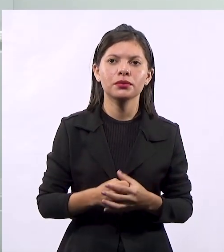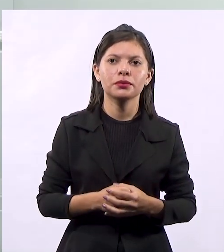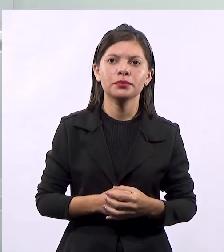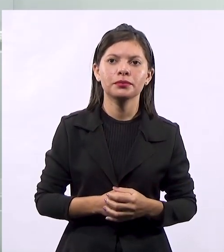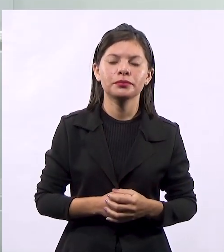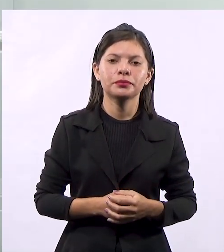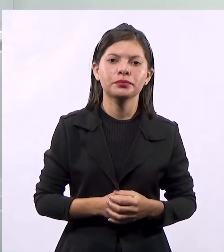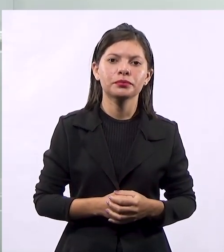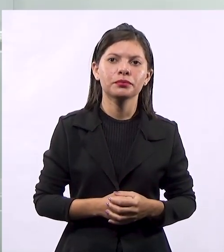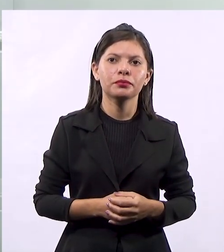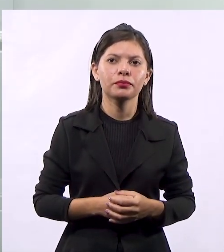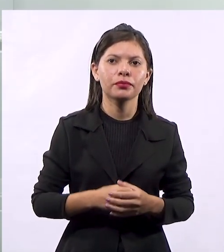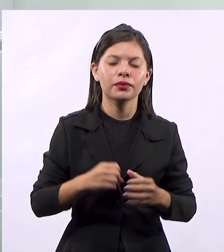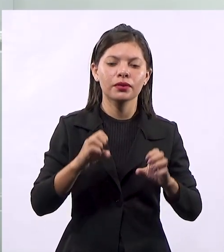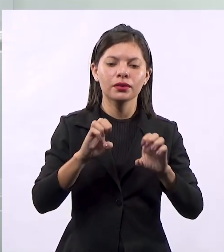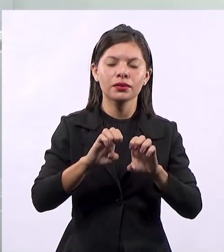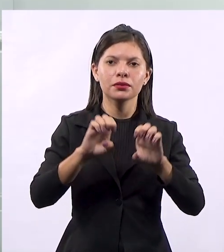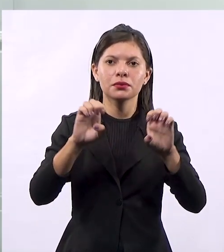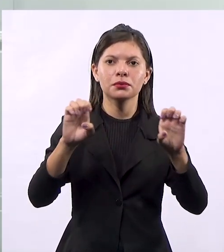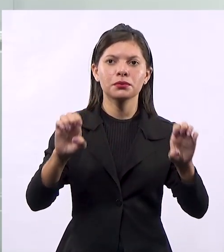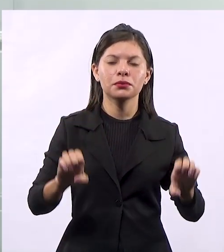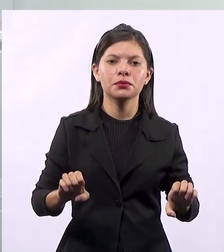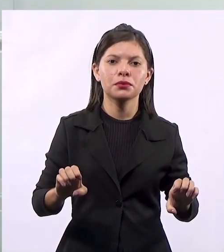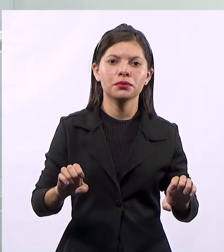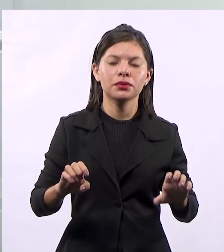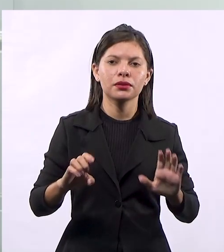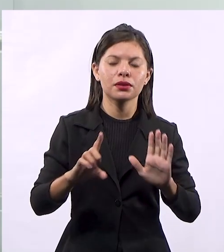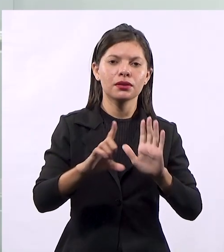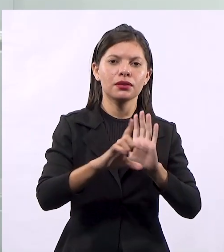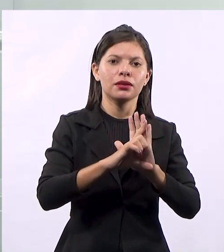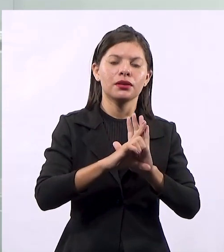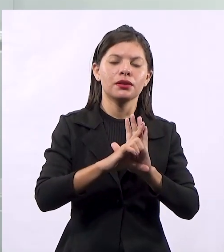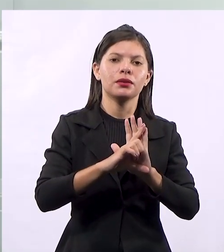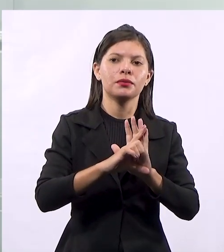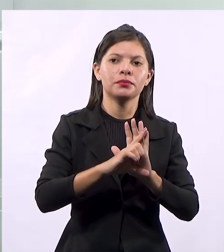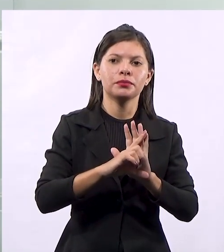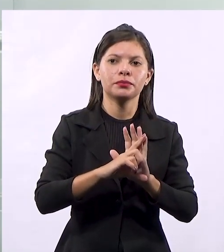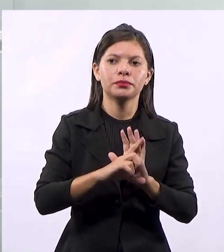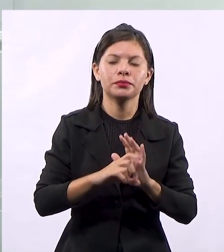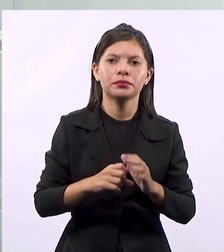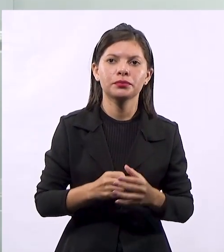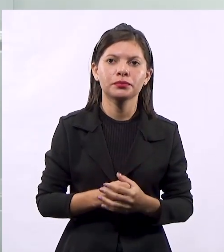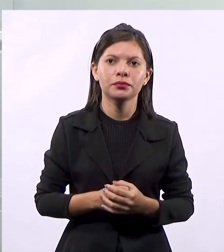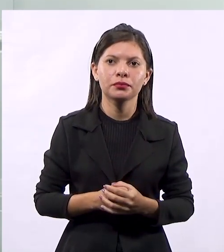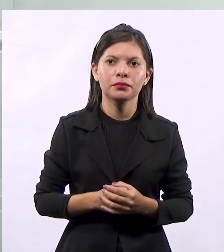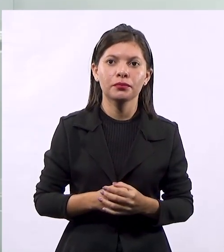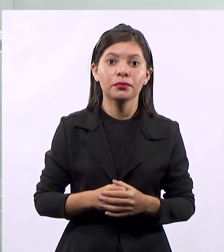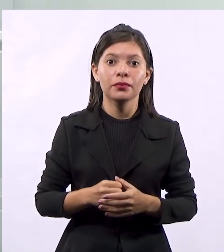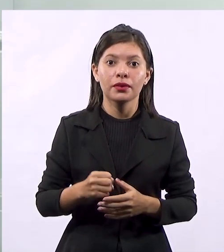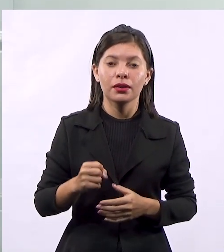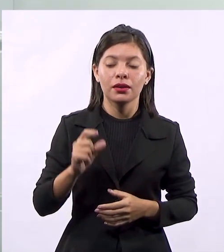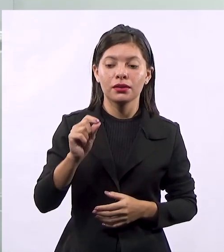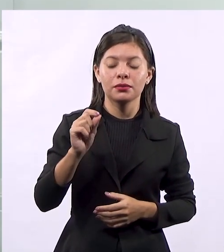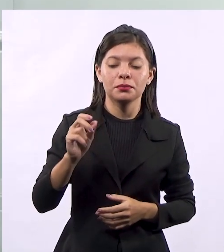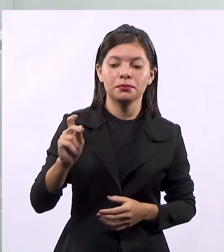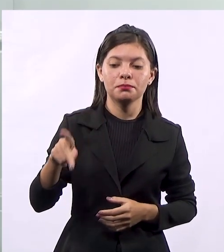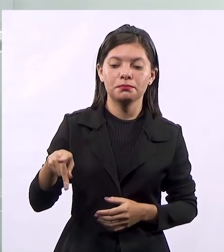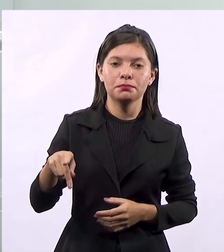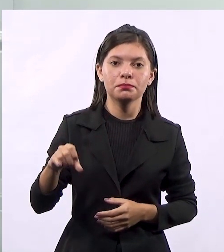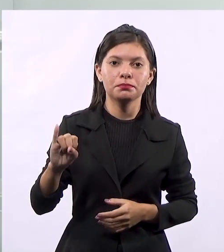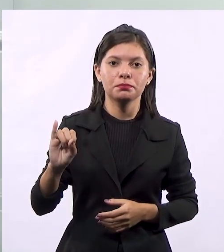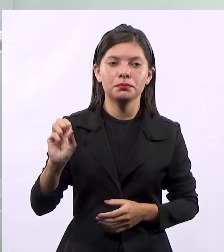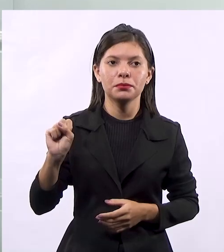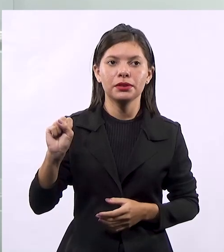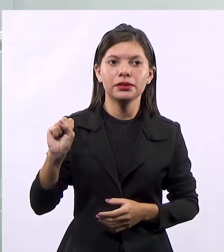distritos, né? Então, instituições federais, estaduais, municipais, distritais, toda a estrutura vai se basear por essa lei